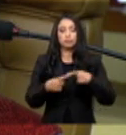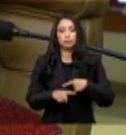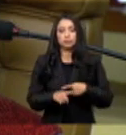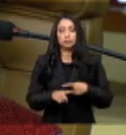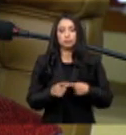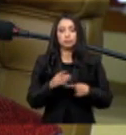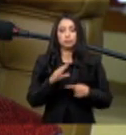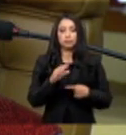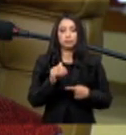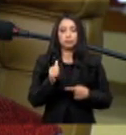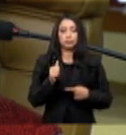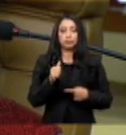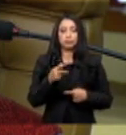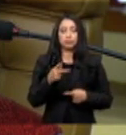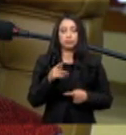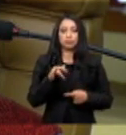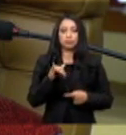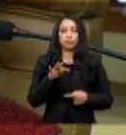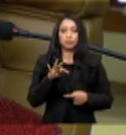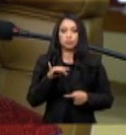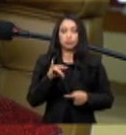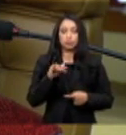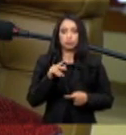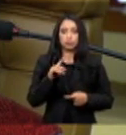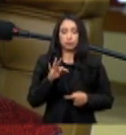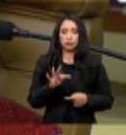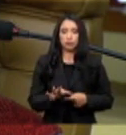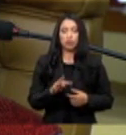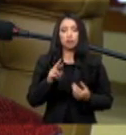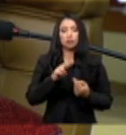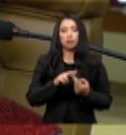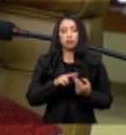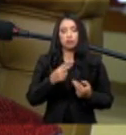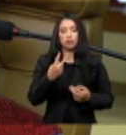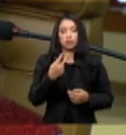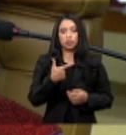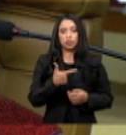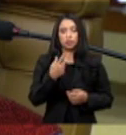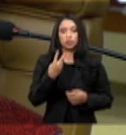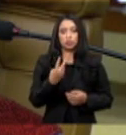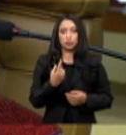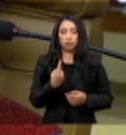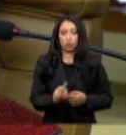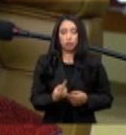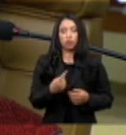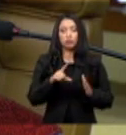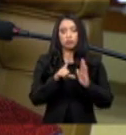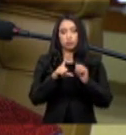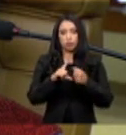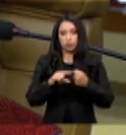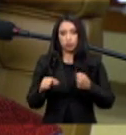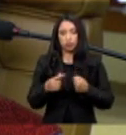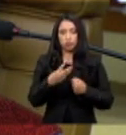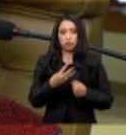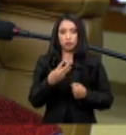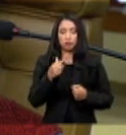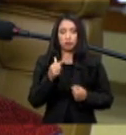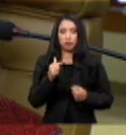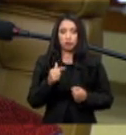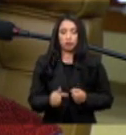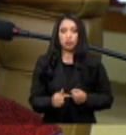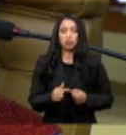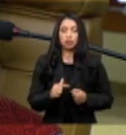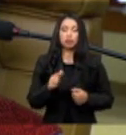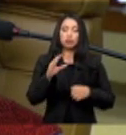e ao inciso 21 do artigo 37 e ao parágrafo único e ao inciso 4 do artigo 175